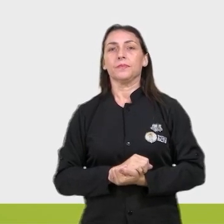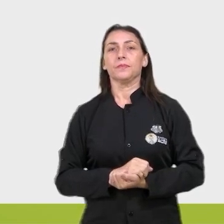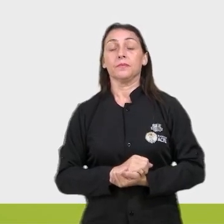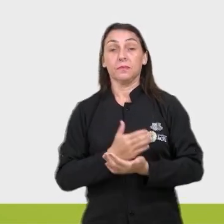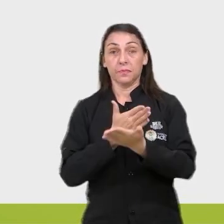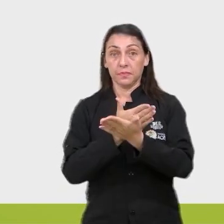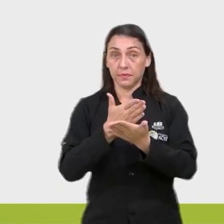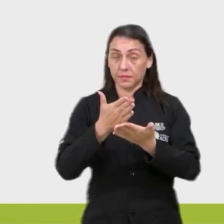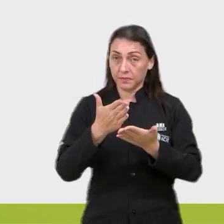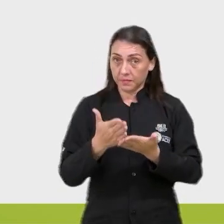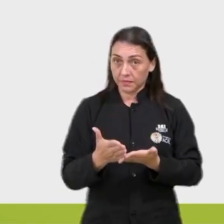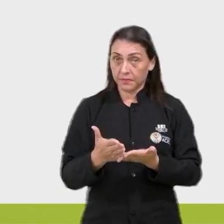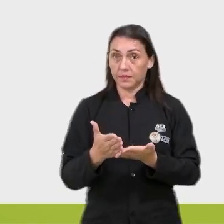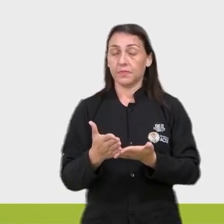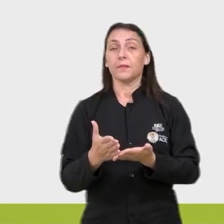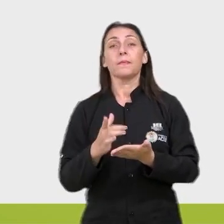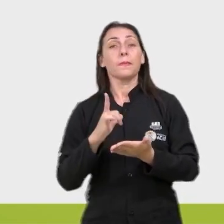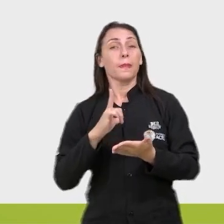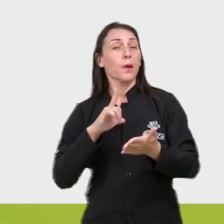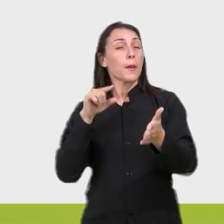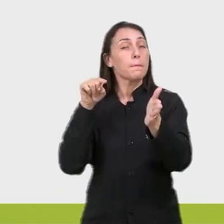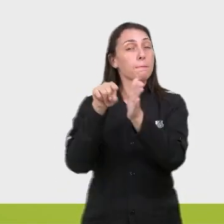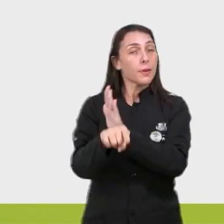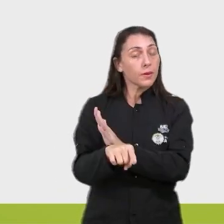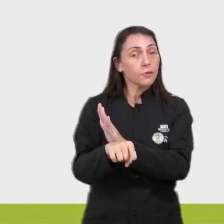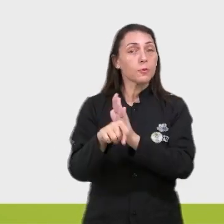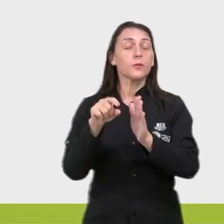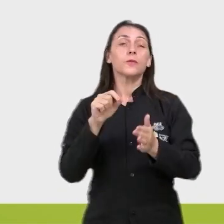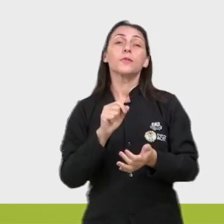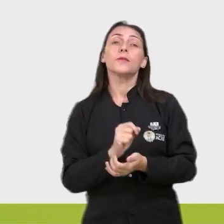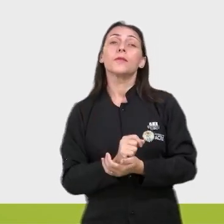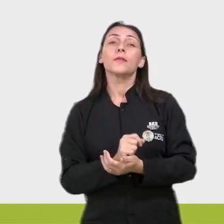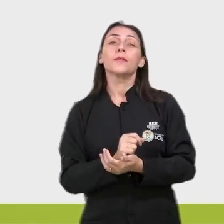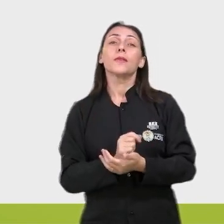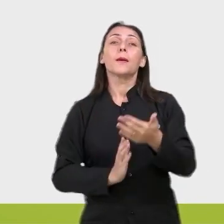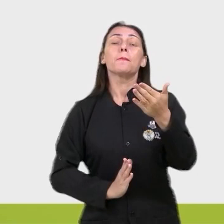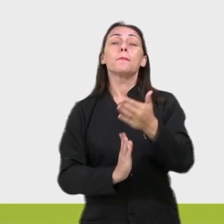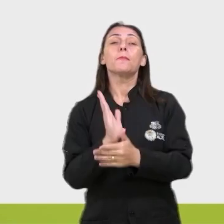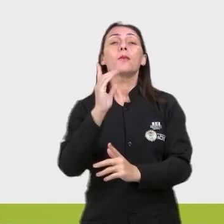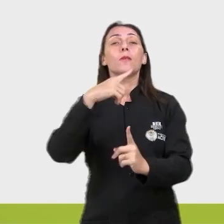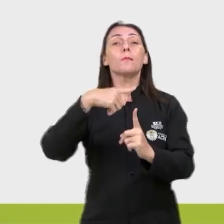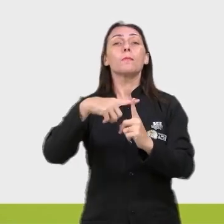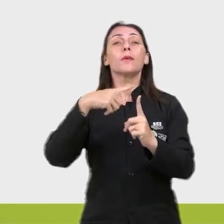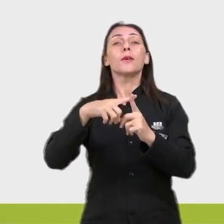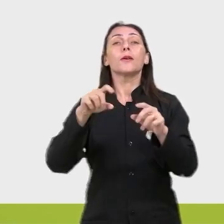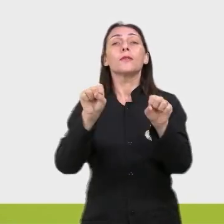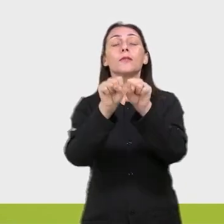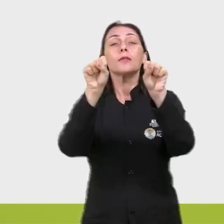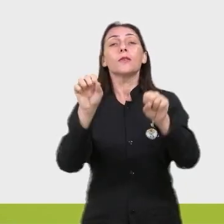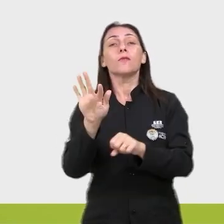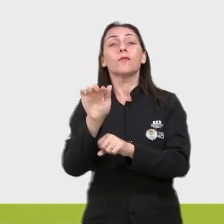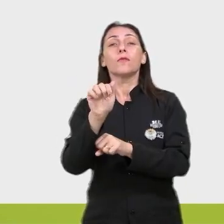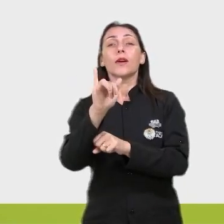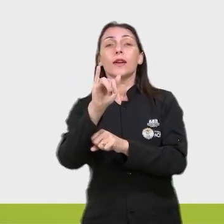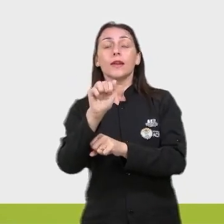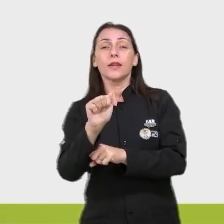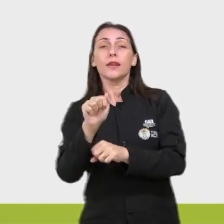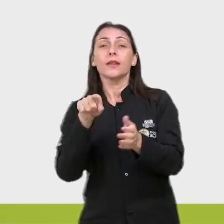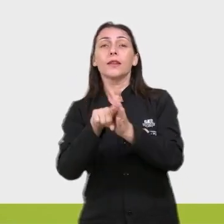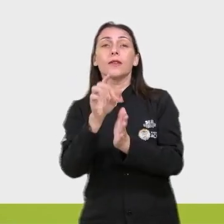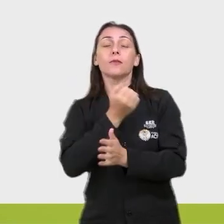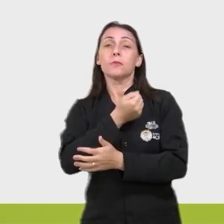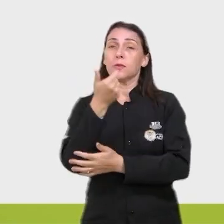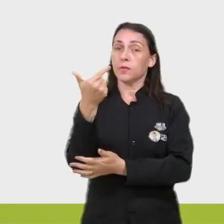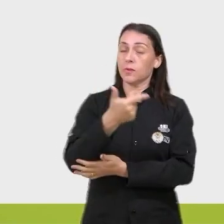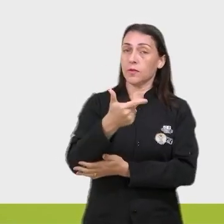Para começarmos, aqui vai com uma questão, tá? Do Aprova Mais, do material Farias Brito, questão 2,